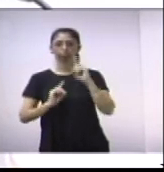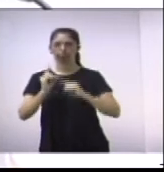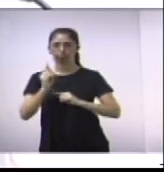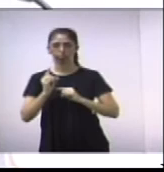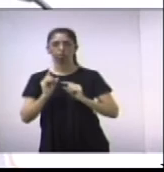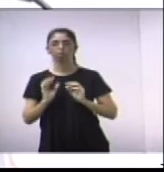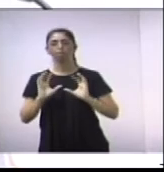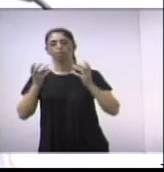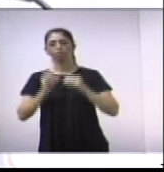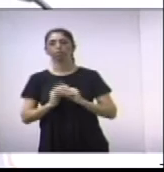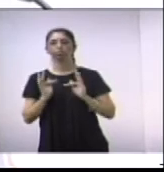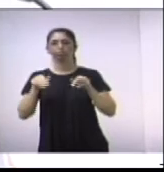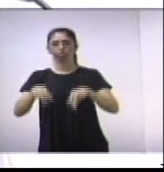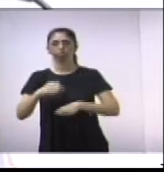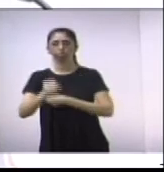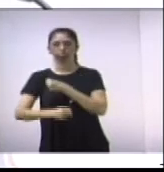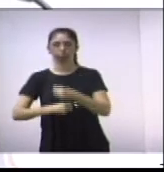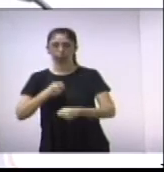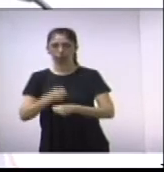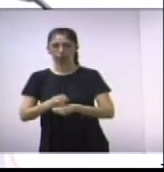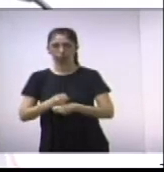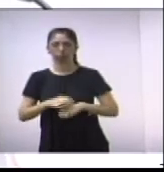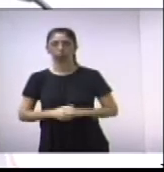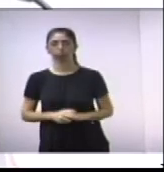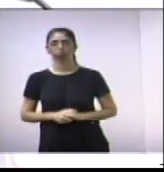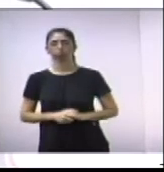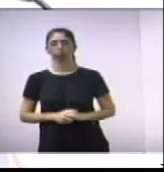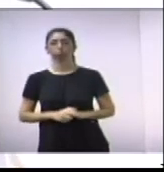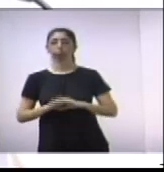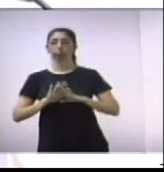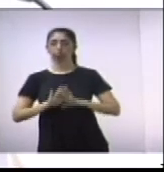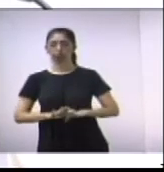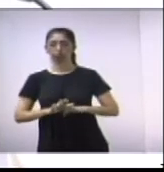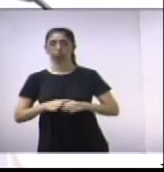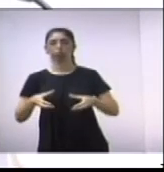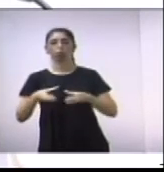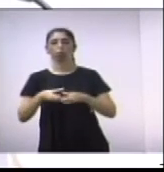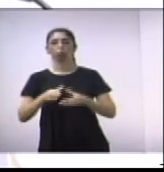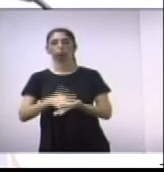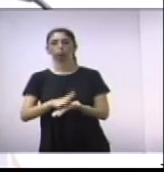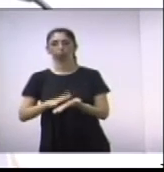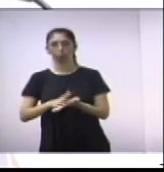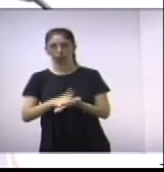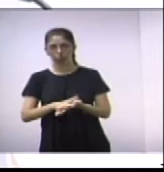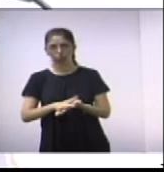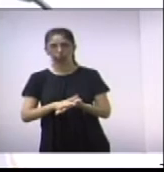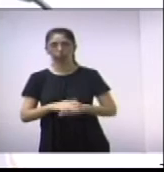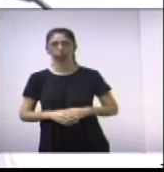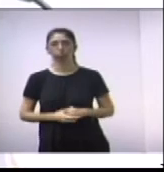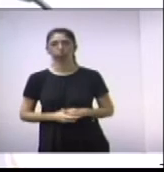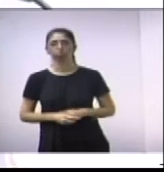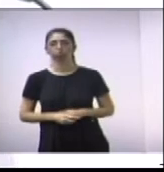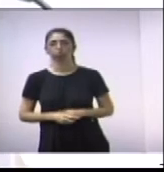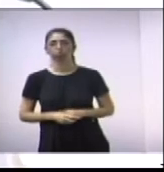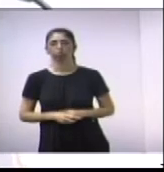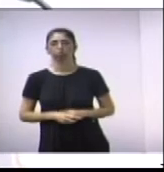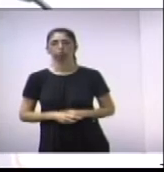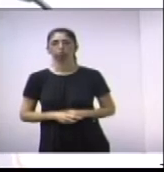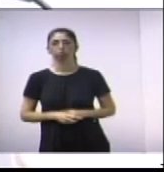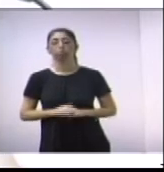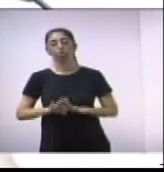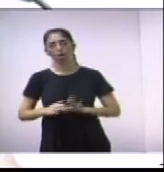final de ano, em expressas de hotéis em praia. Nesse caso, as escolas de samba não deixam de ser escola de